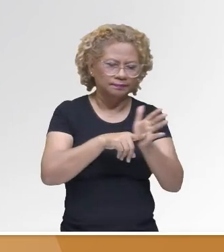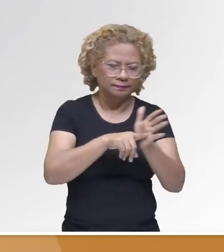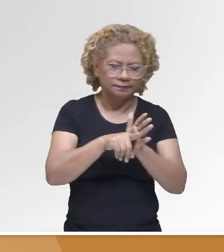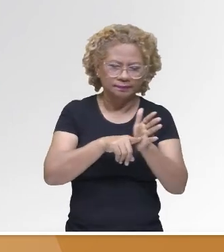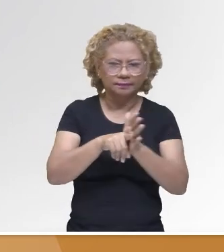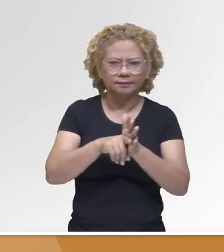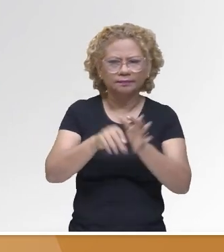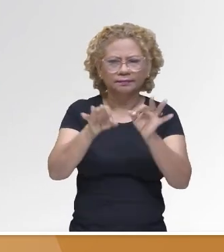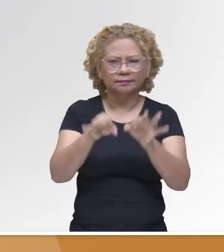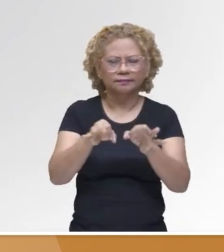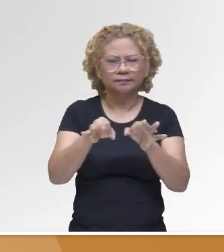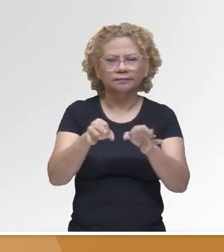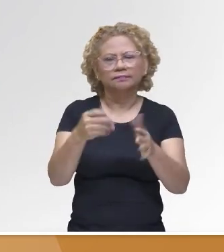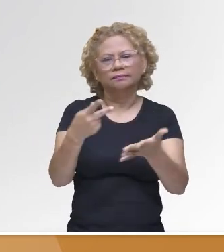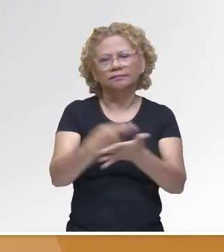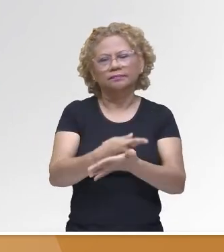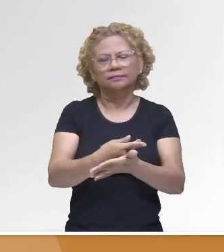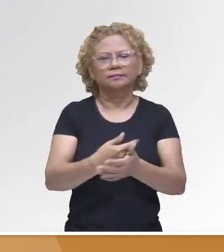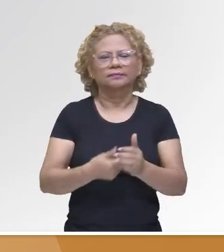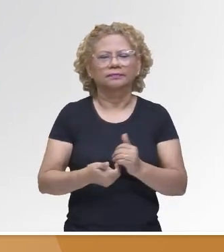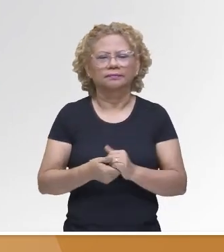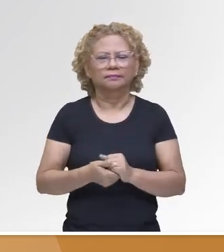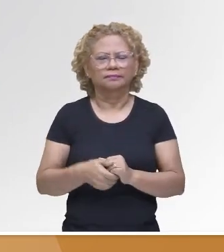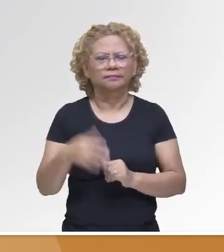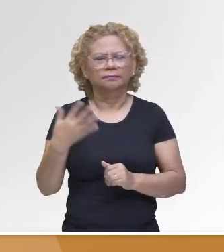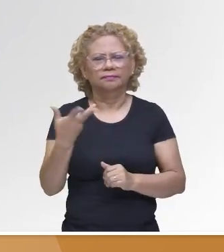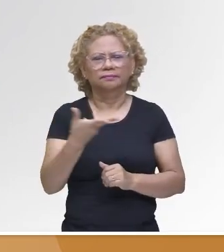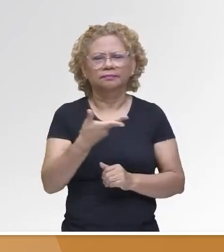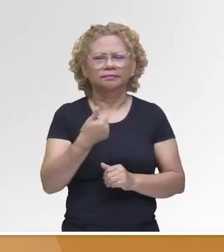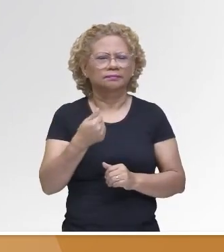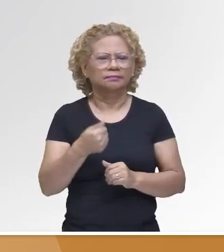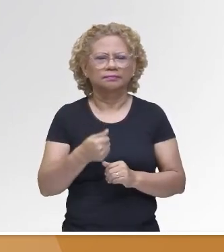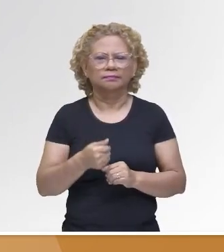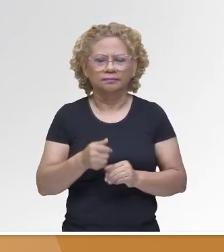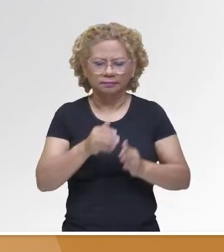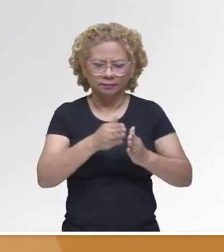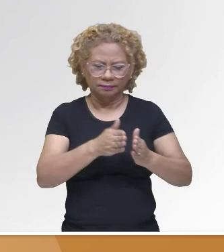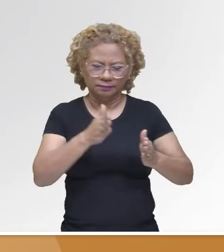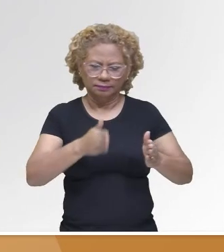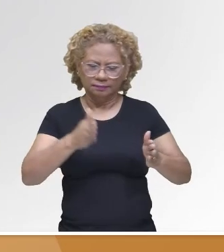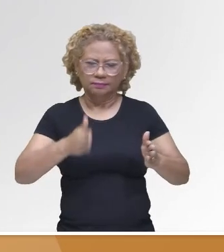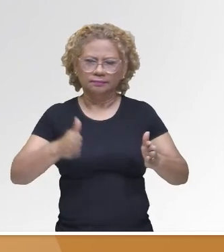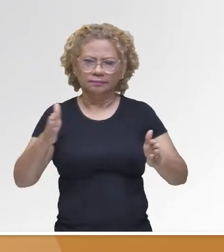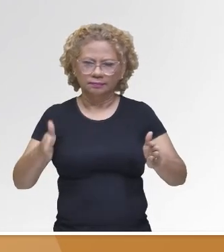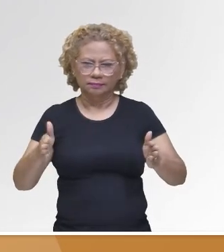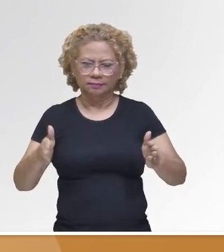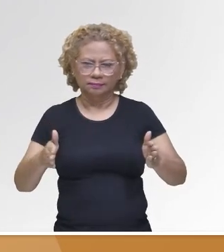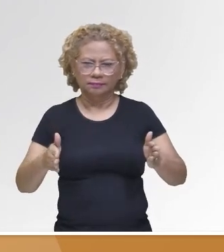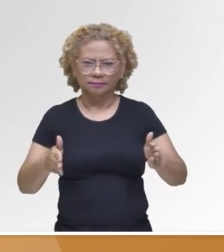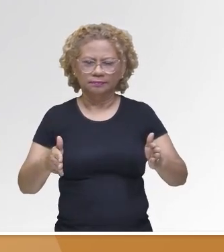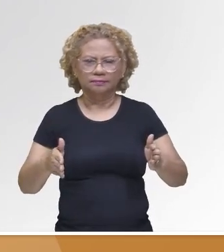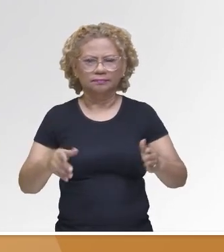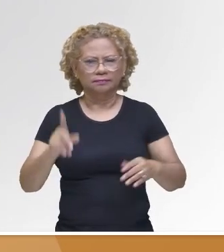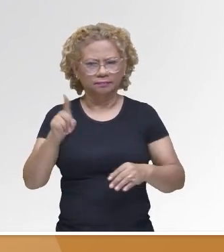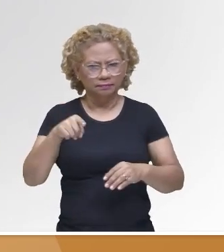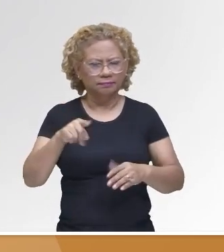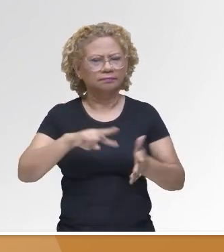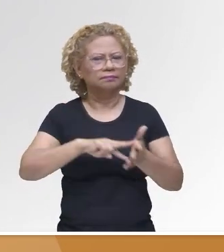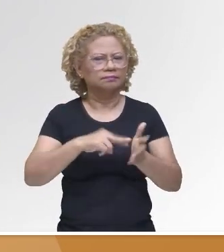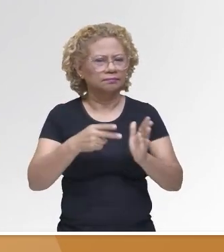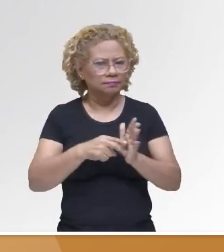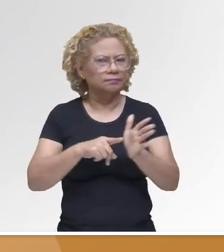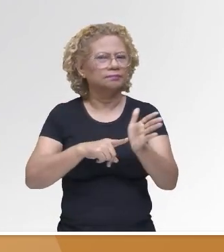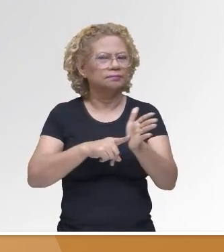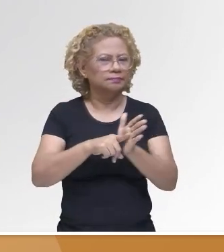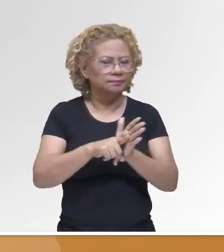estão certas ou erradas. Olha só que bonito esse caminho, né? Isso aí, pessoal, isso aí é pesquisa, viu? Se você vai fazer uma pesquisa